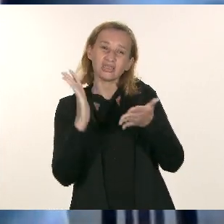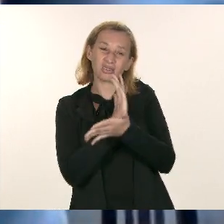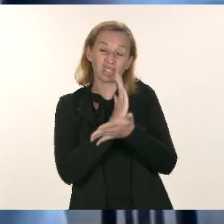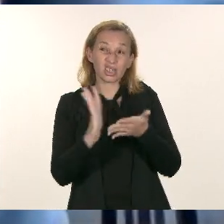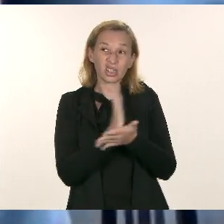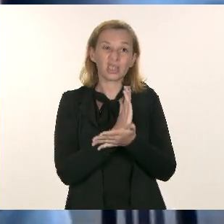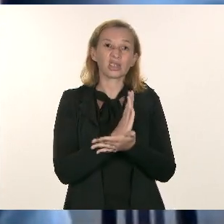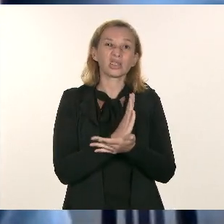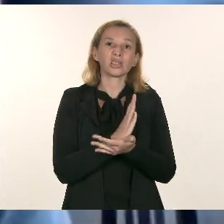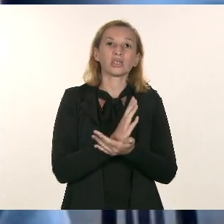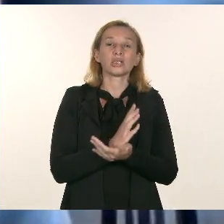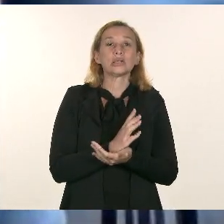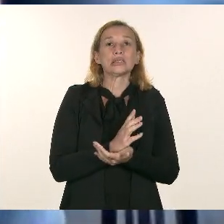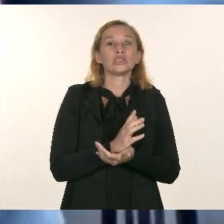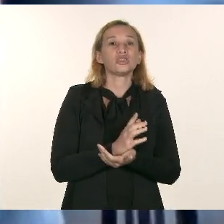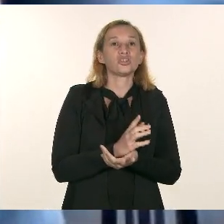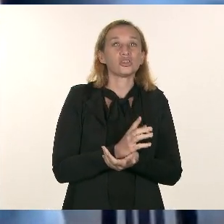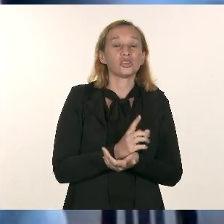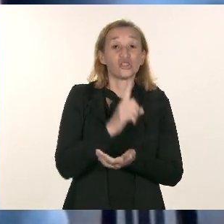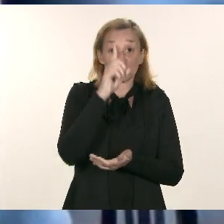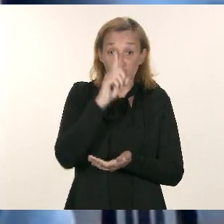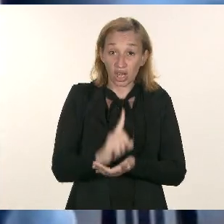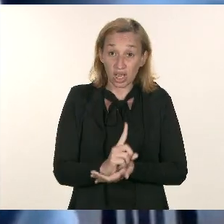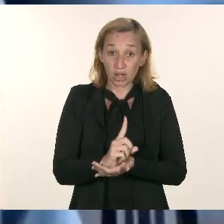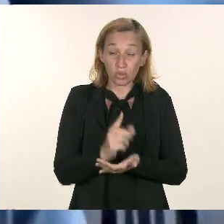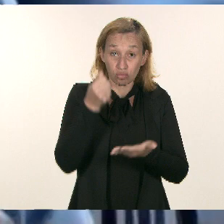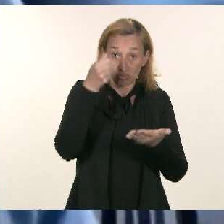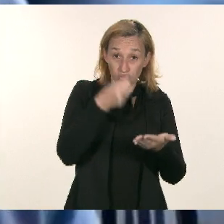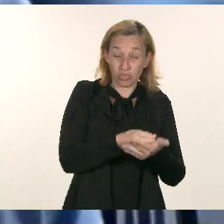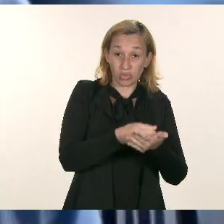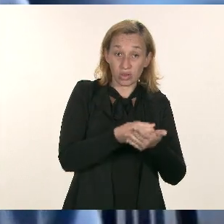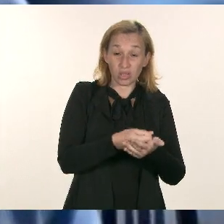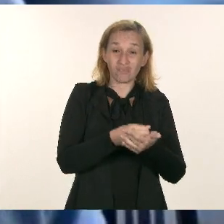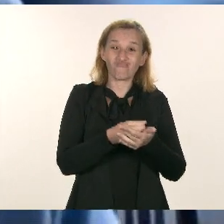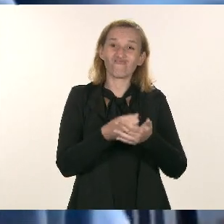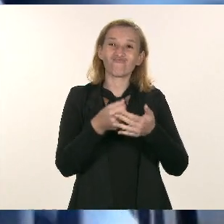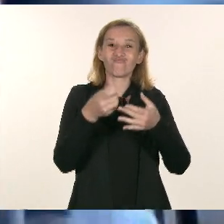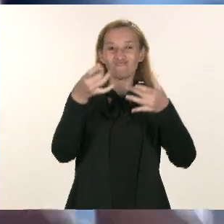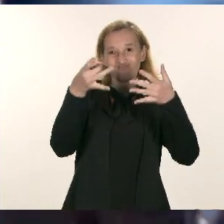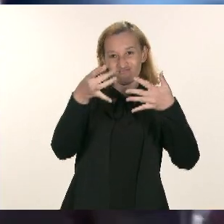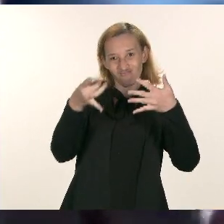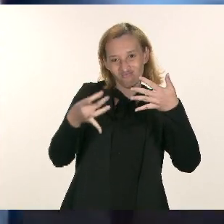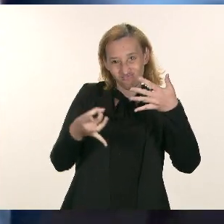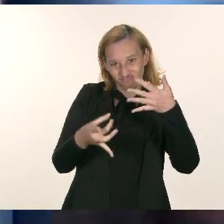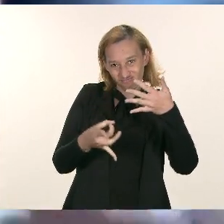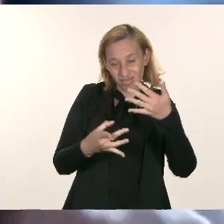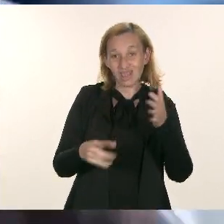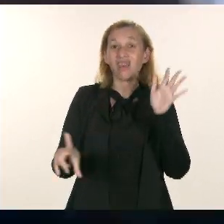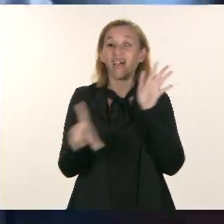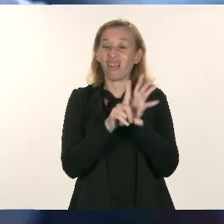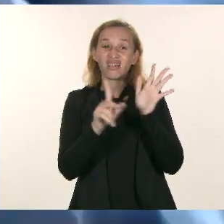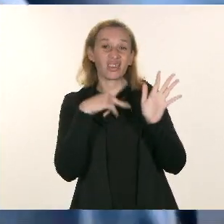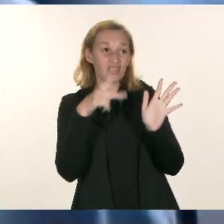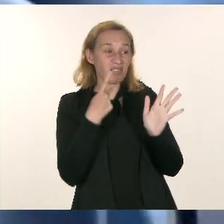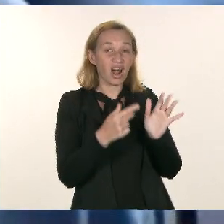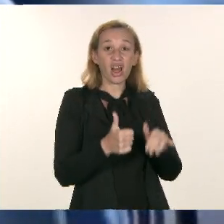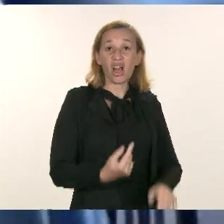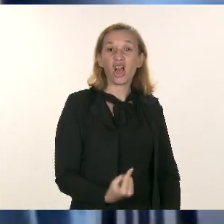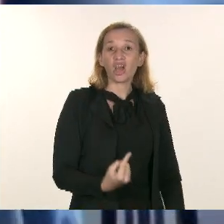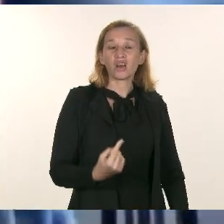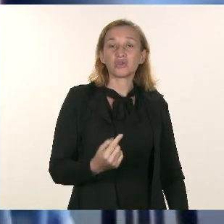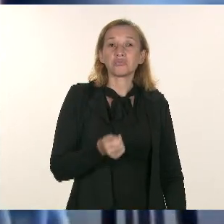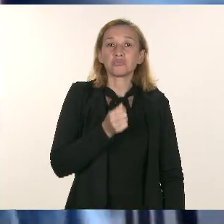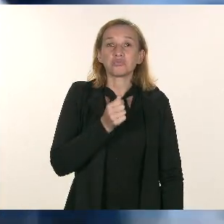da garantia de uma defesa, de um direito, mora nos detalhes. Tem aquelas leis que dizem: nenhuma mulher pode